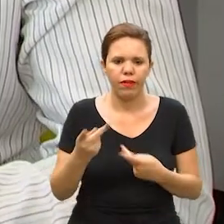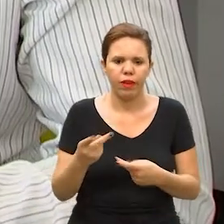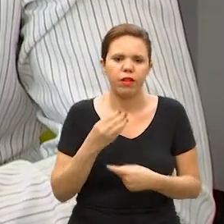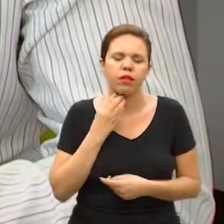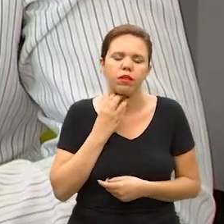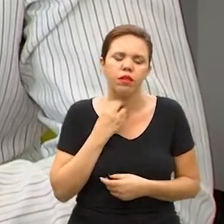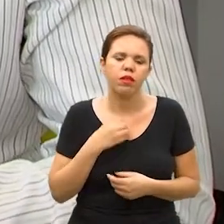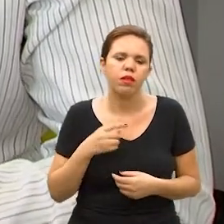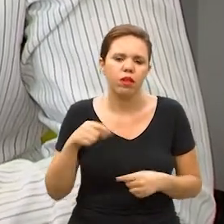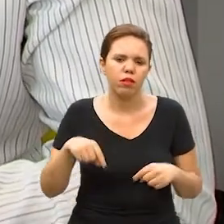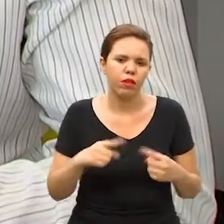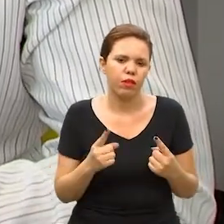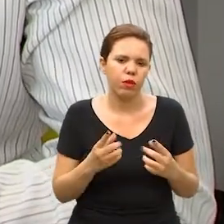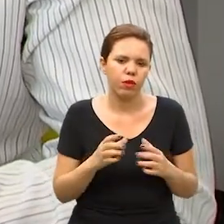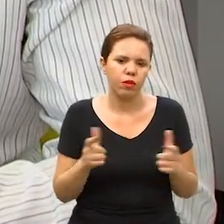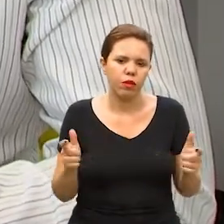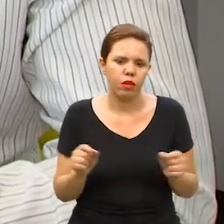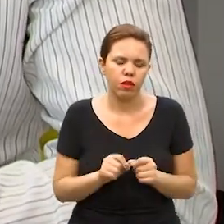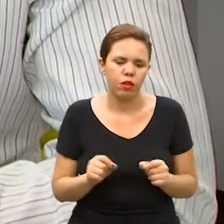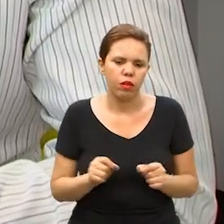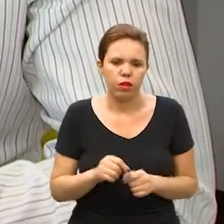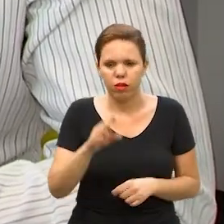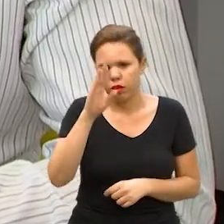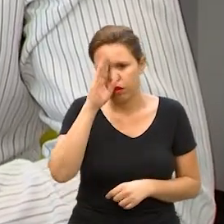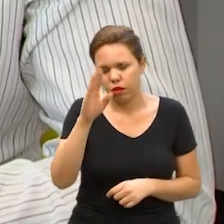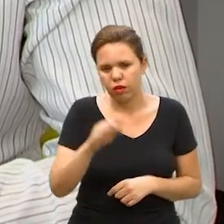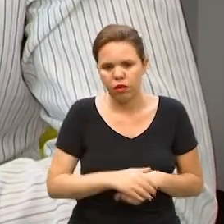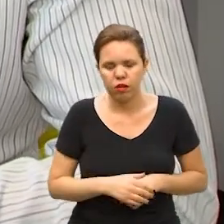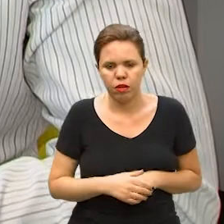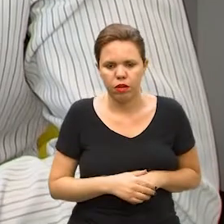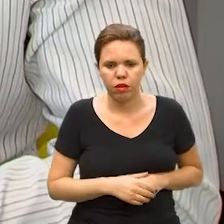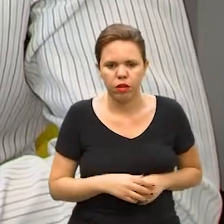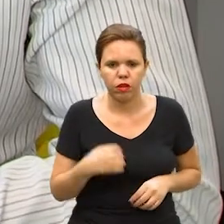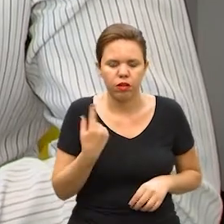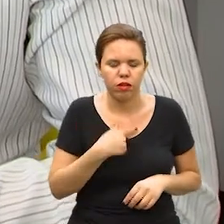É um desafio muito grande, principalmente dado o cenário